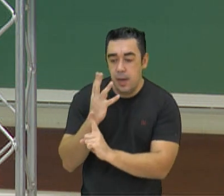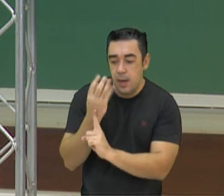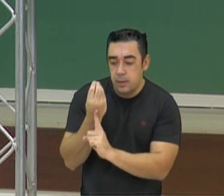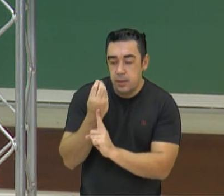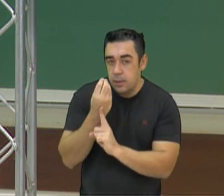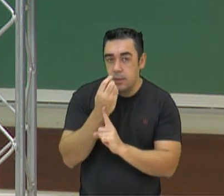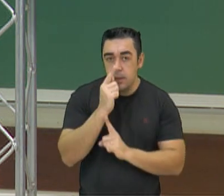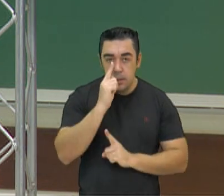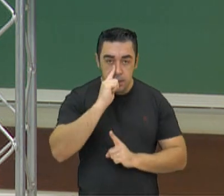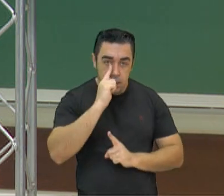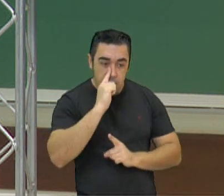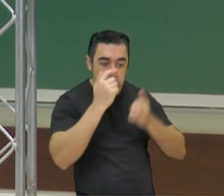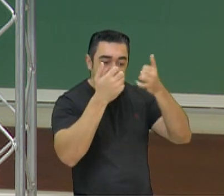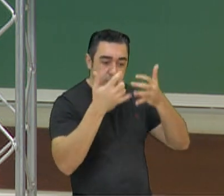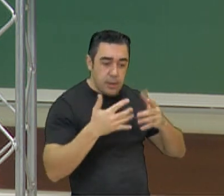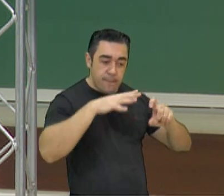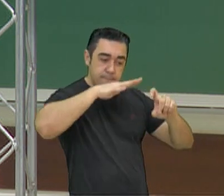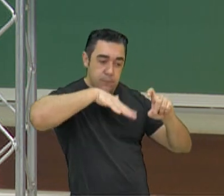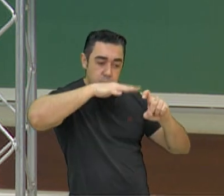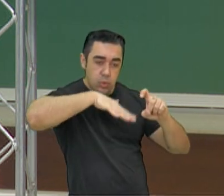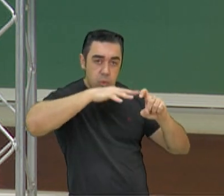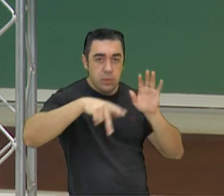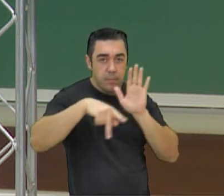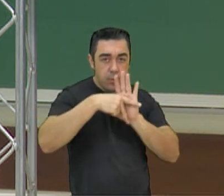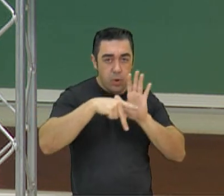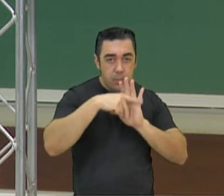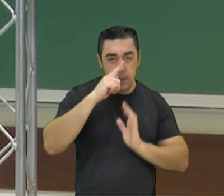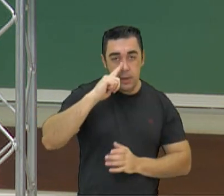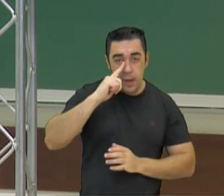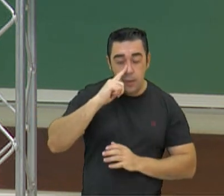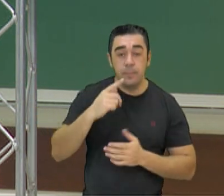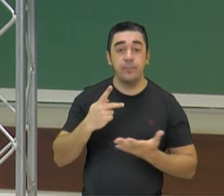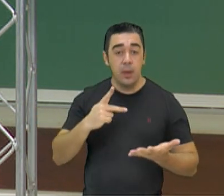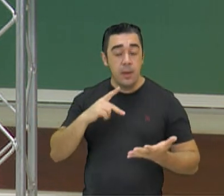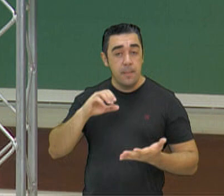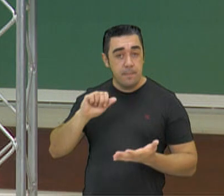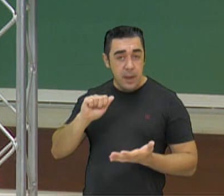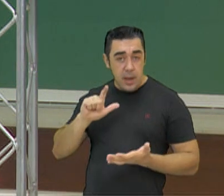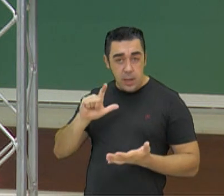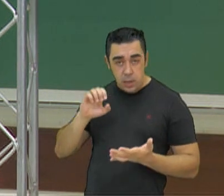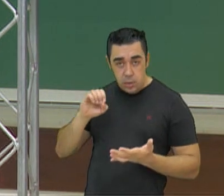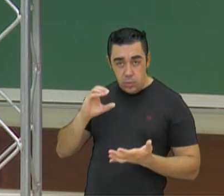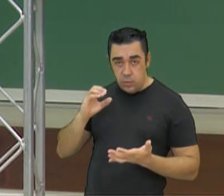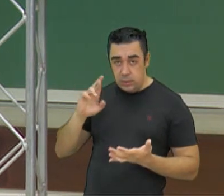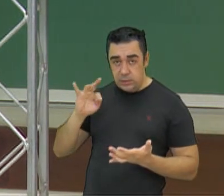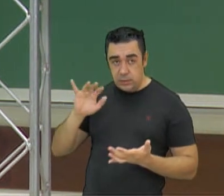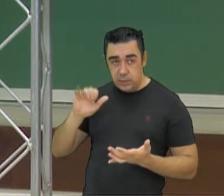a mitologia dos gregos, a paleocristã vai falar sobre a fé cristã.